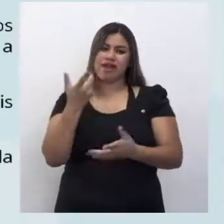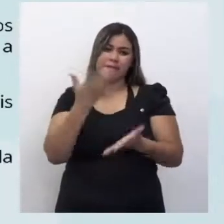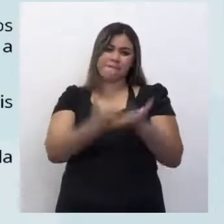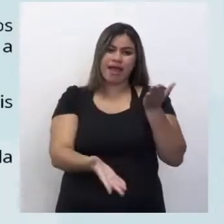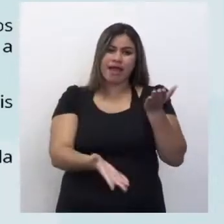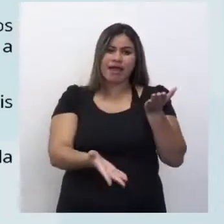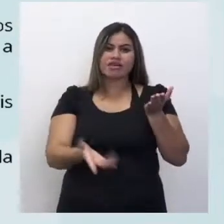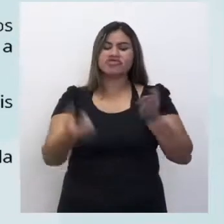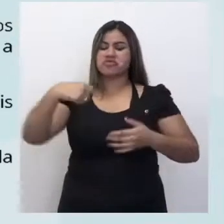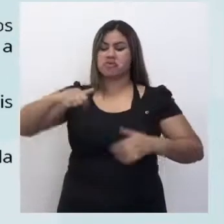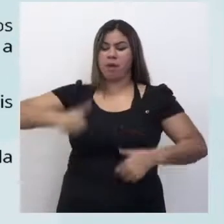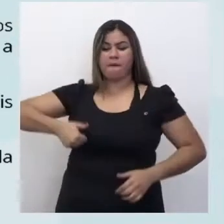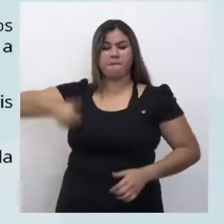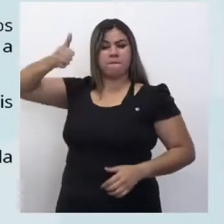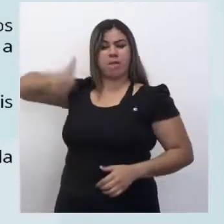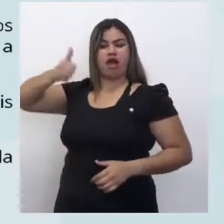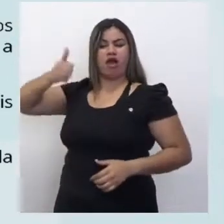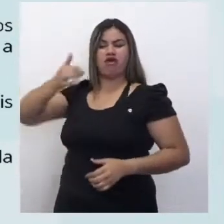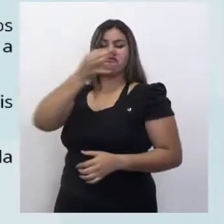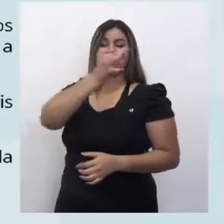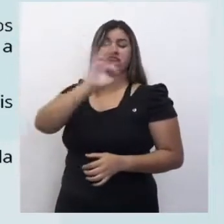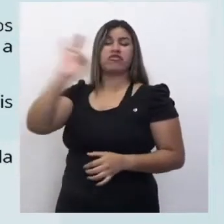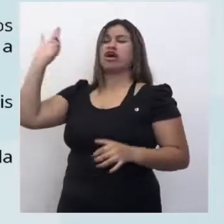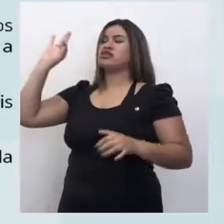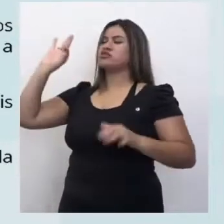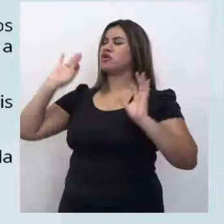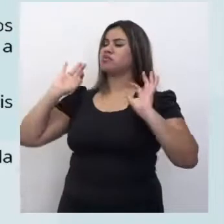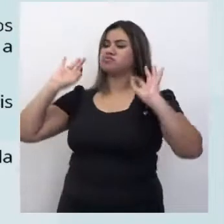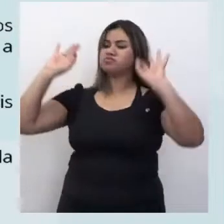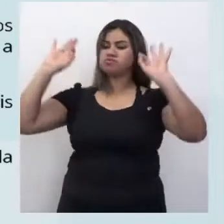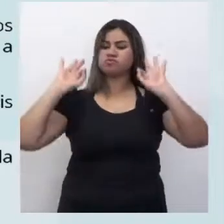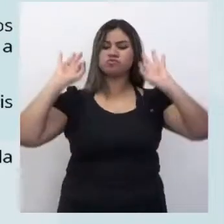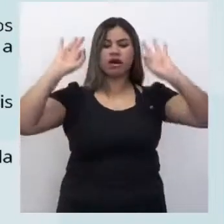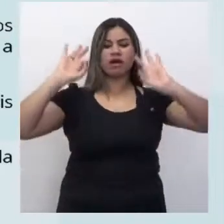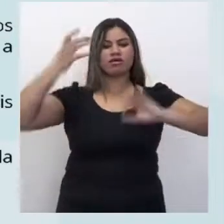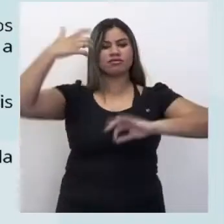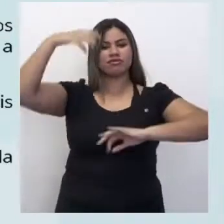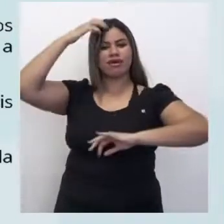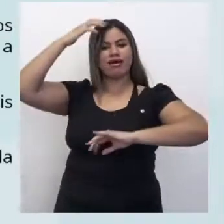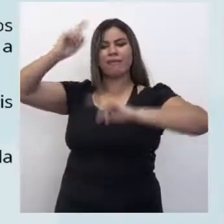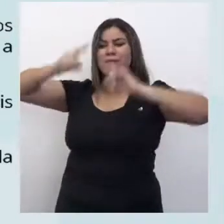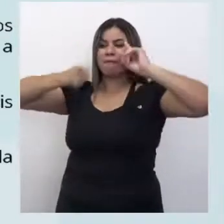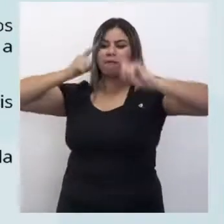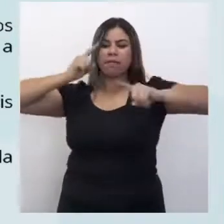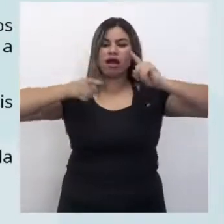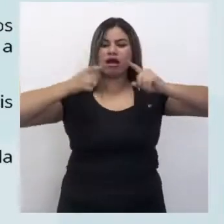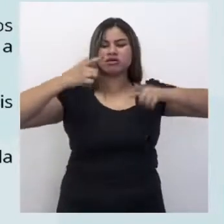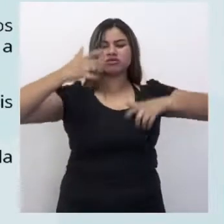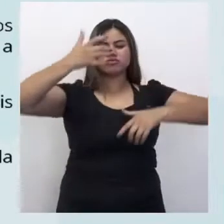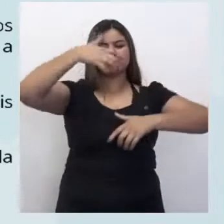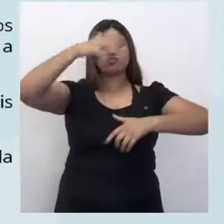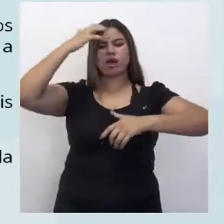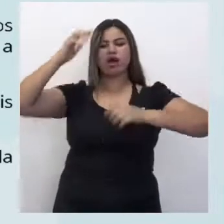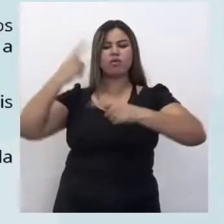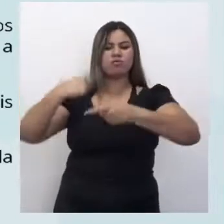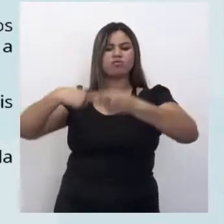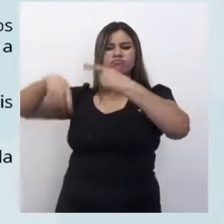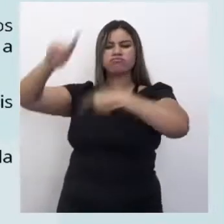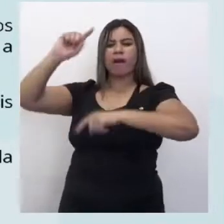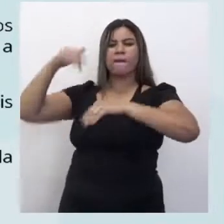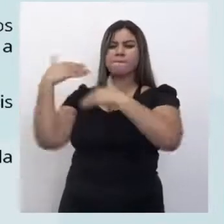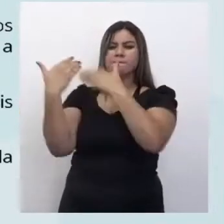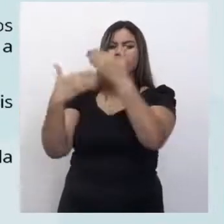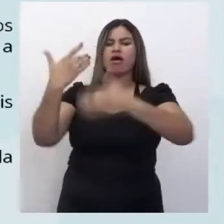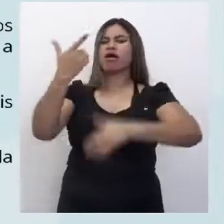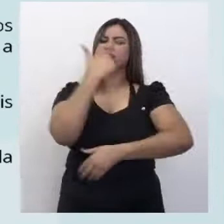nossa, somos os melhores, é a França, é isso aí, e é o rei que conduz a França, esse reino, ao sucesso, ao progresso,